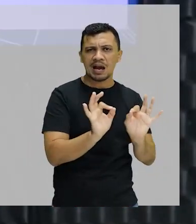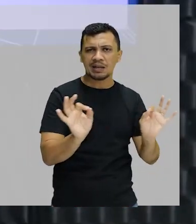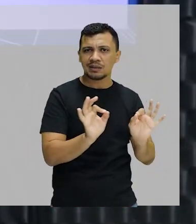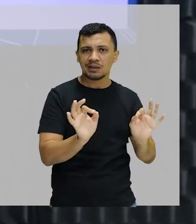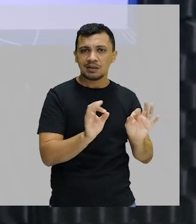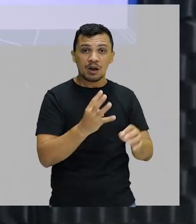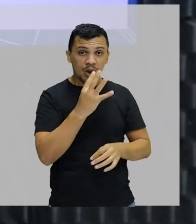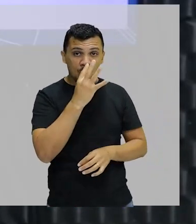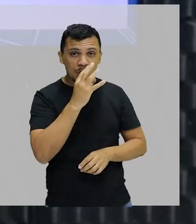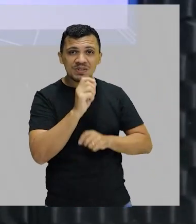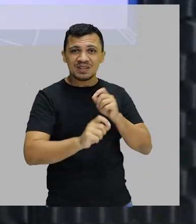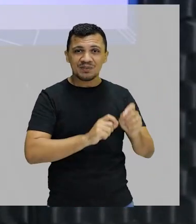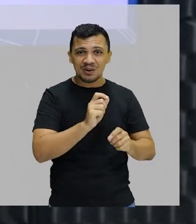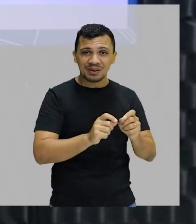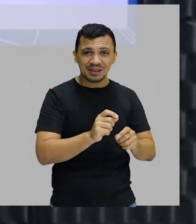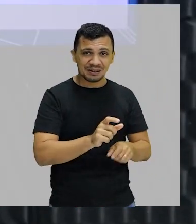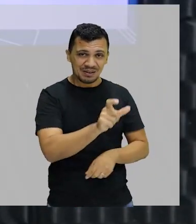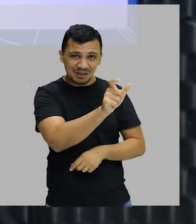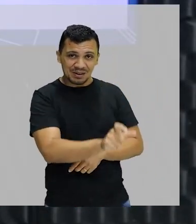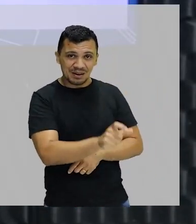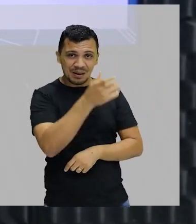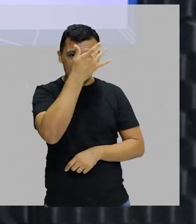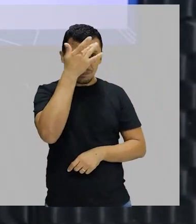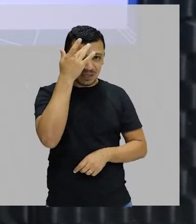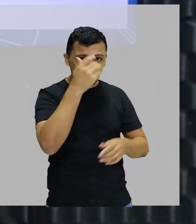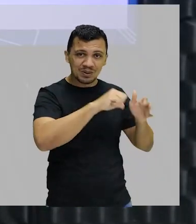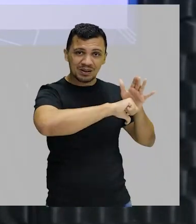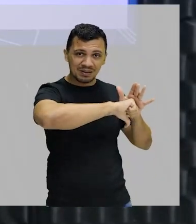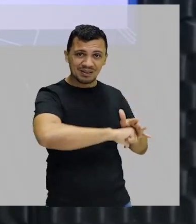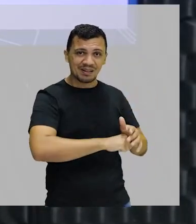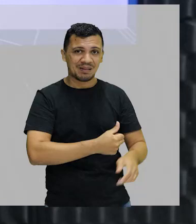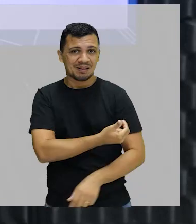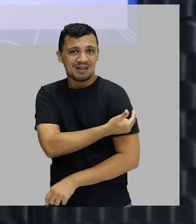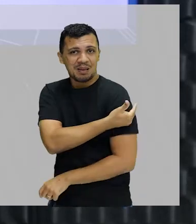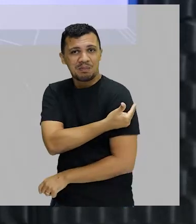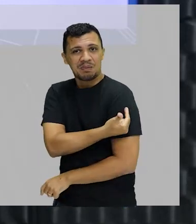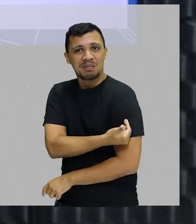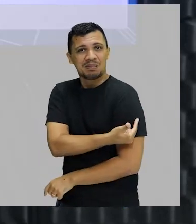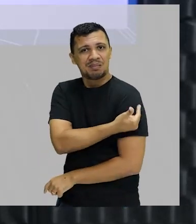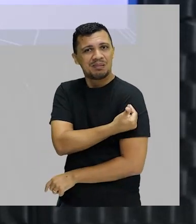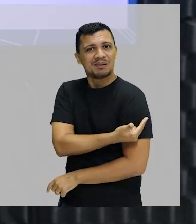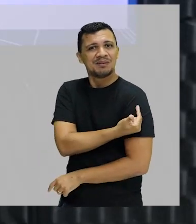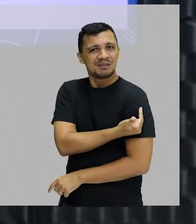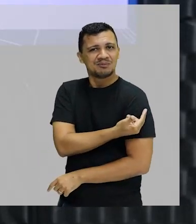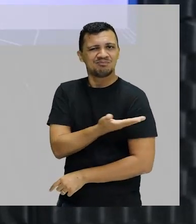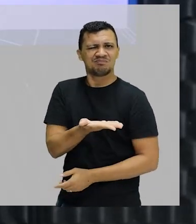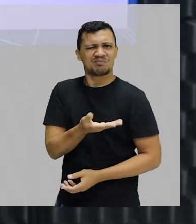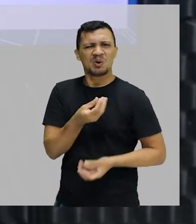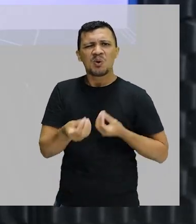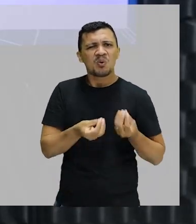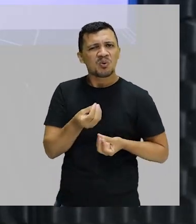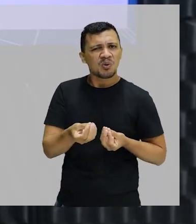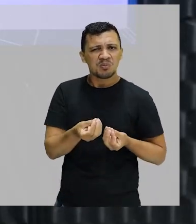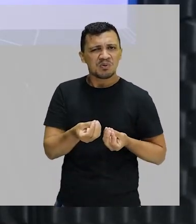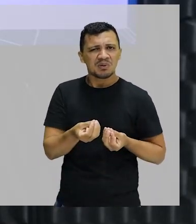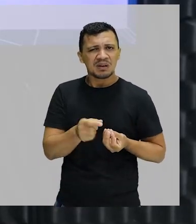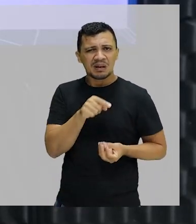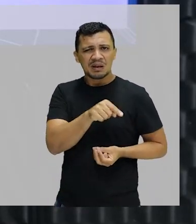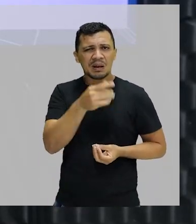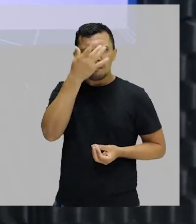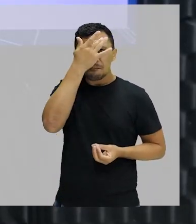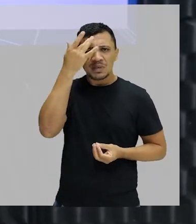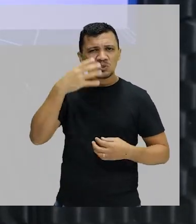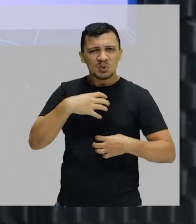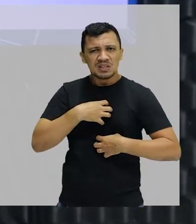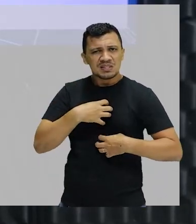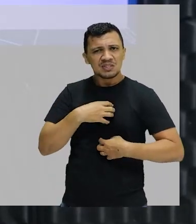pela tatuagem. Olha só, então ele já colocava também as tatuagens, né, como algo ali que mostrava uma insensibilidade à